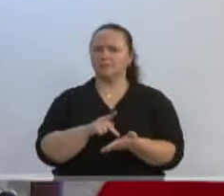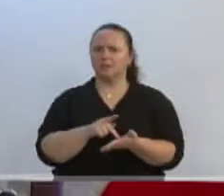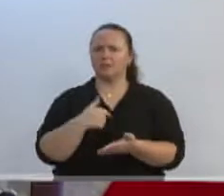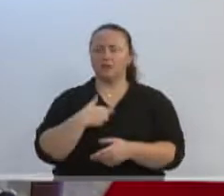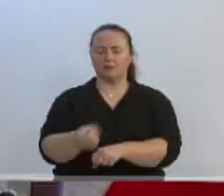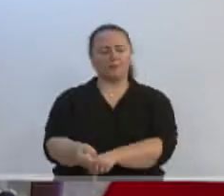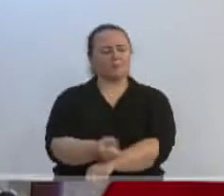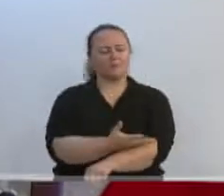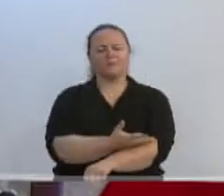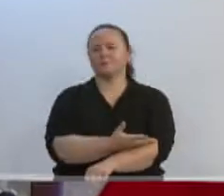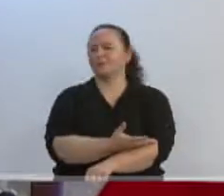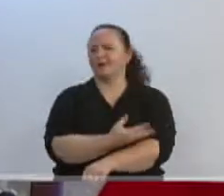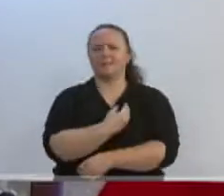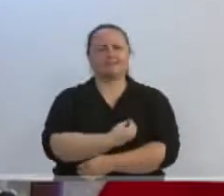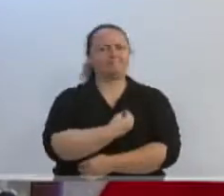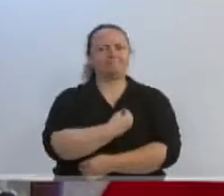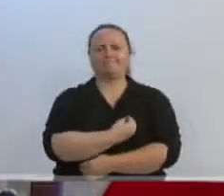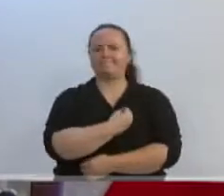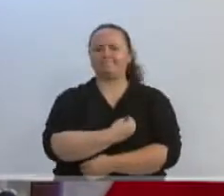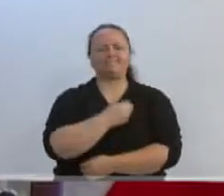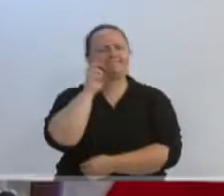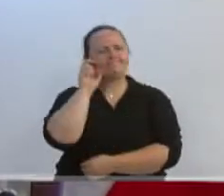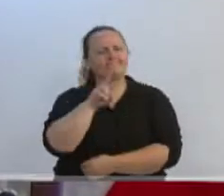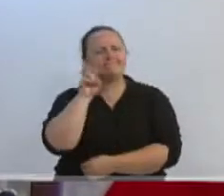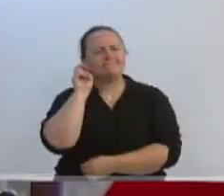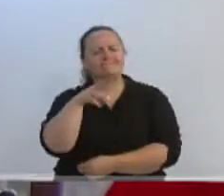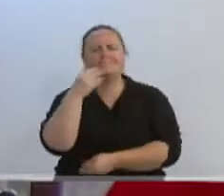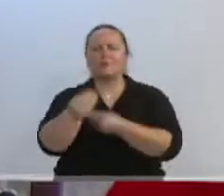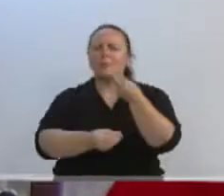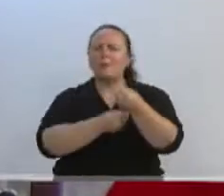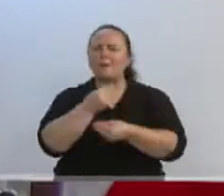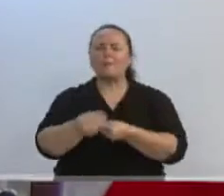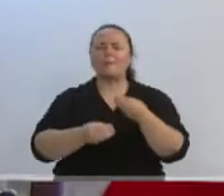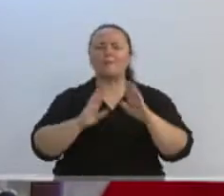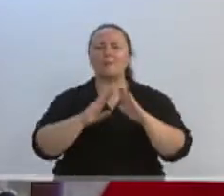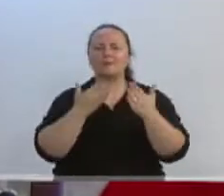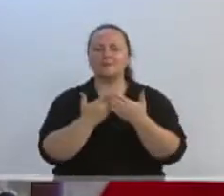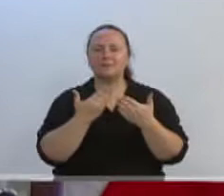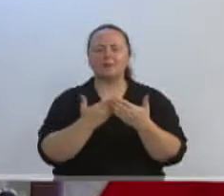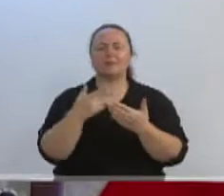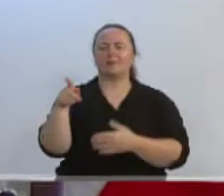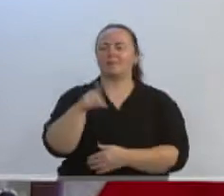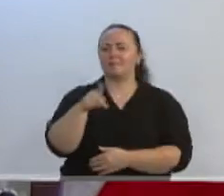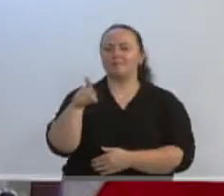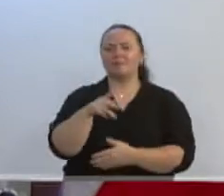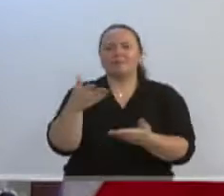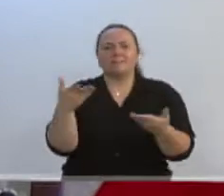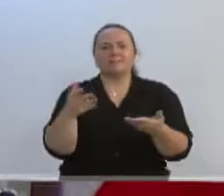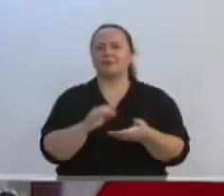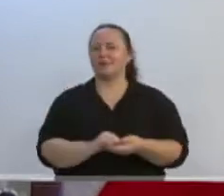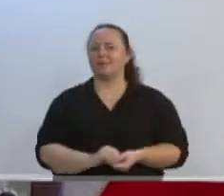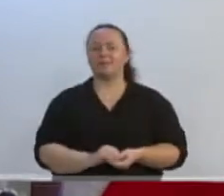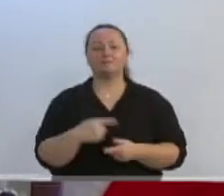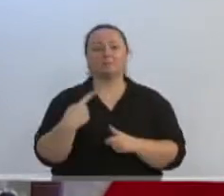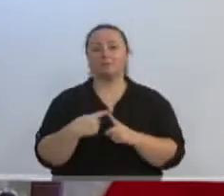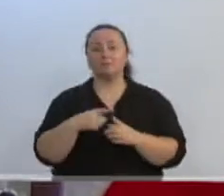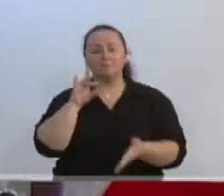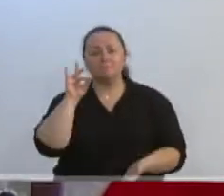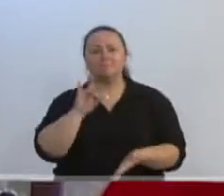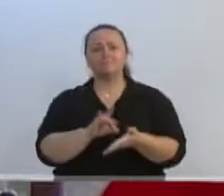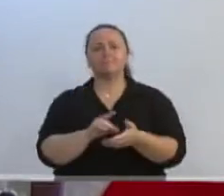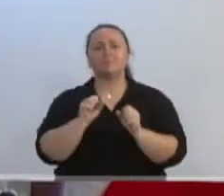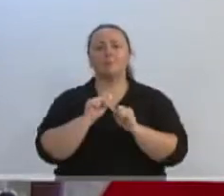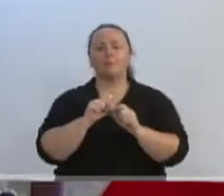fiquei emocionado de estar lá e ver a qualidade do ensino e a qualidade daquelas professoras, numa escola onde ela certamente tem possibilidade,